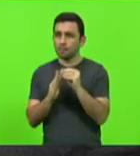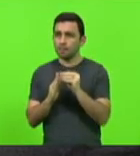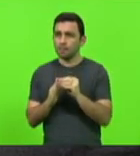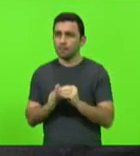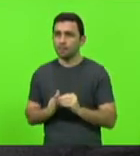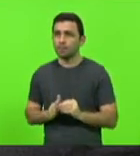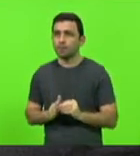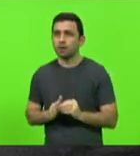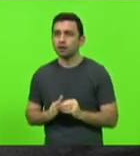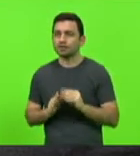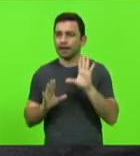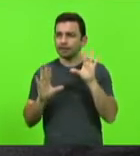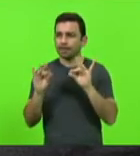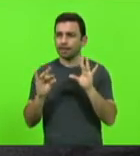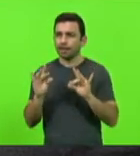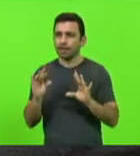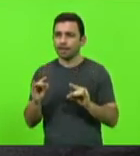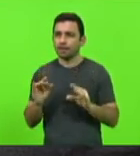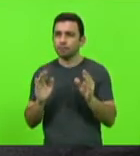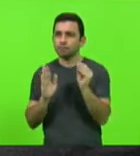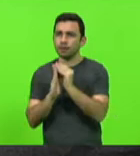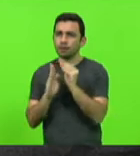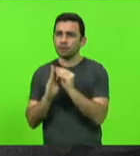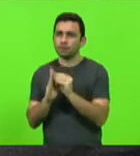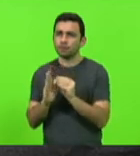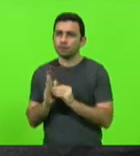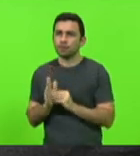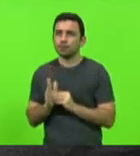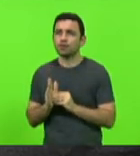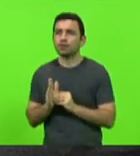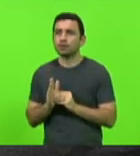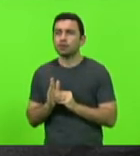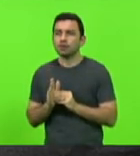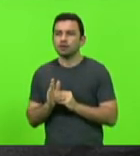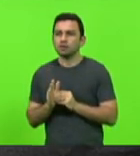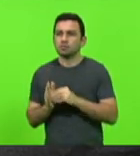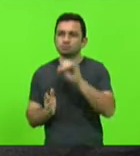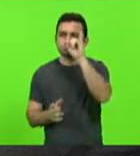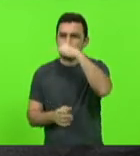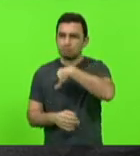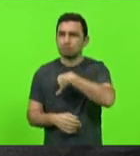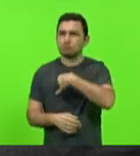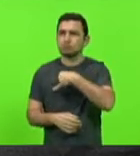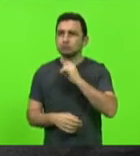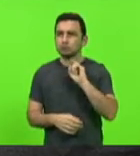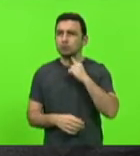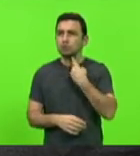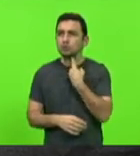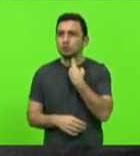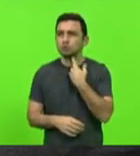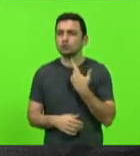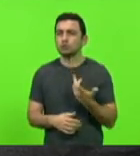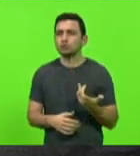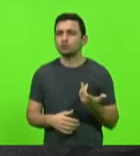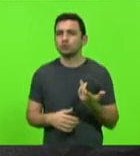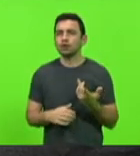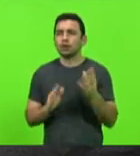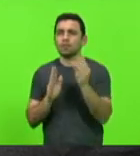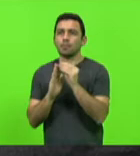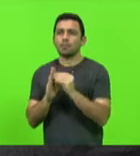botou esses adesivos, né, como eles gostam muito de fazer emporcalhar o patrimônio público, ele botou aquilo ali e eu